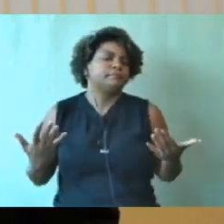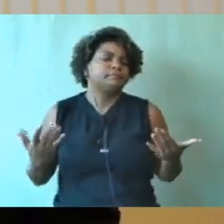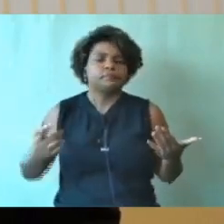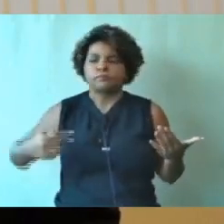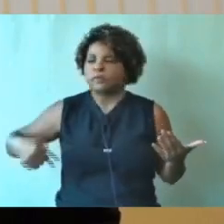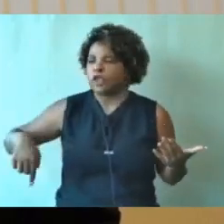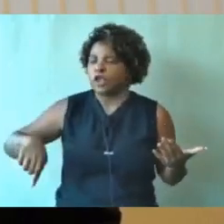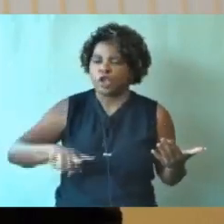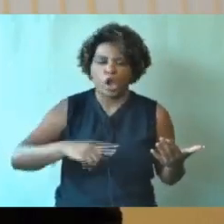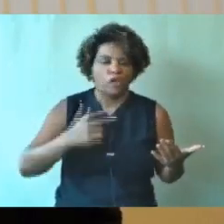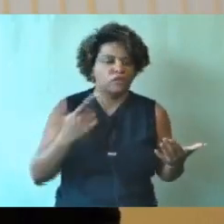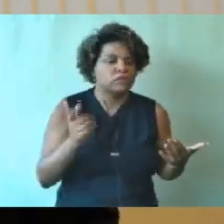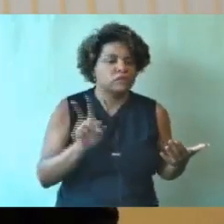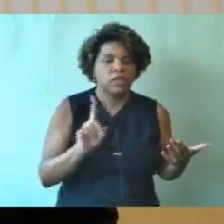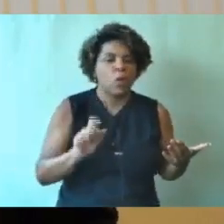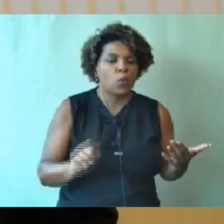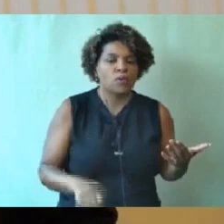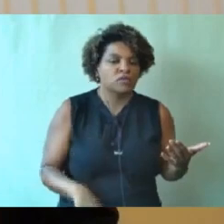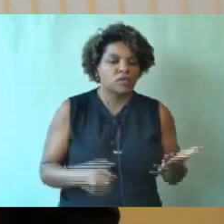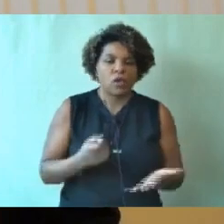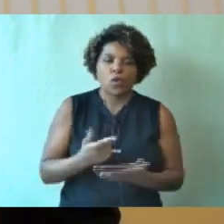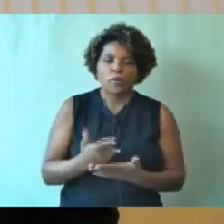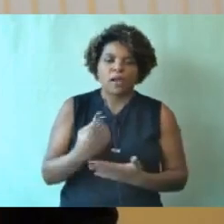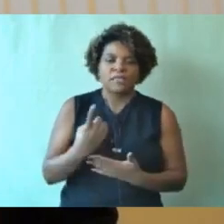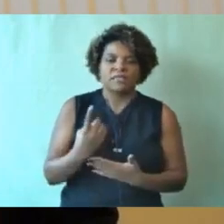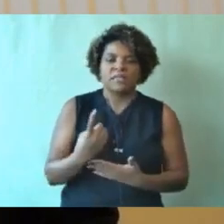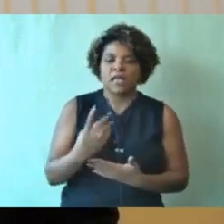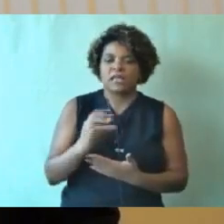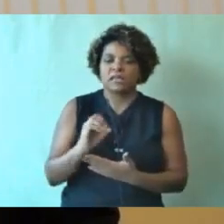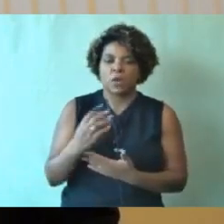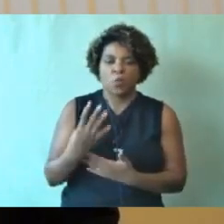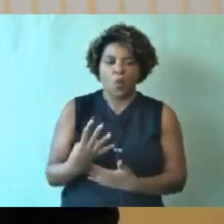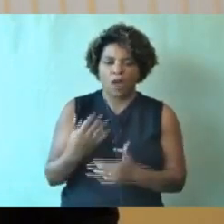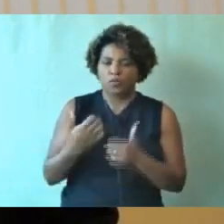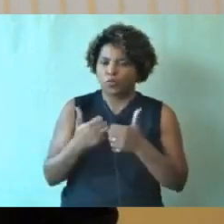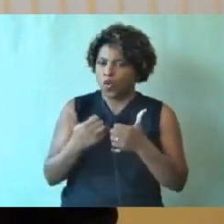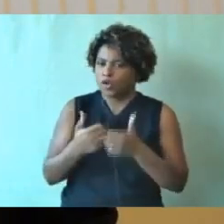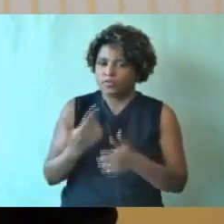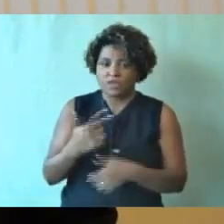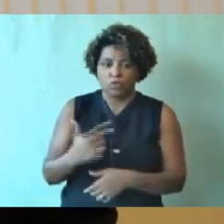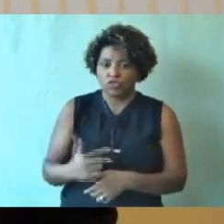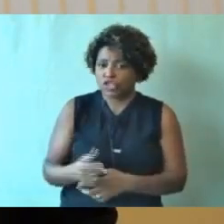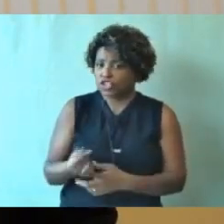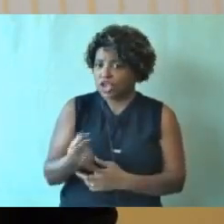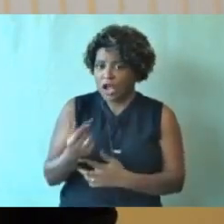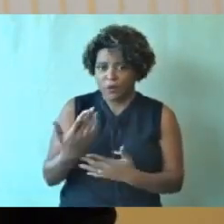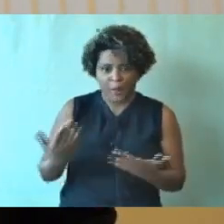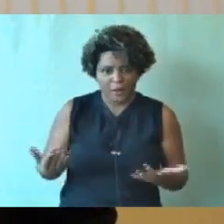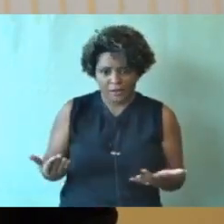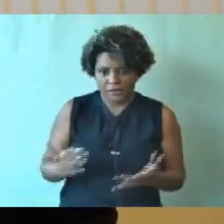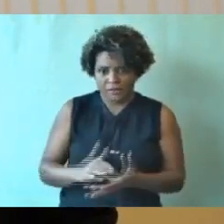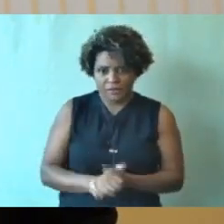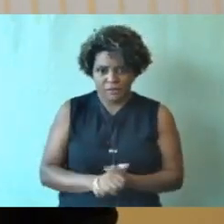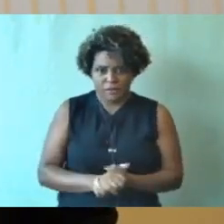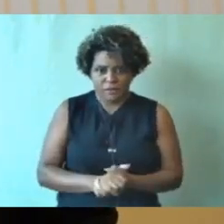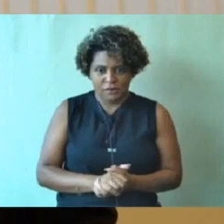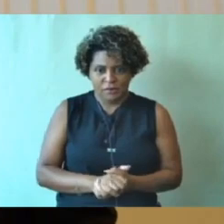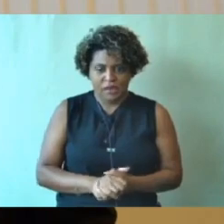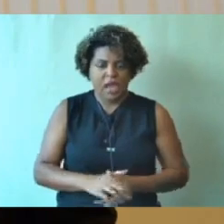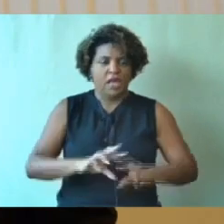comprar 104 ônibus novos, nem crédito para isso. Voltando só, alongando um pouquinho aí, por causa da